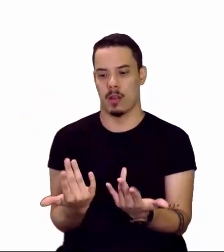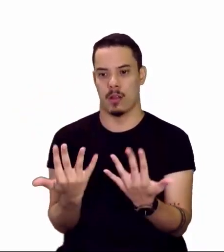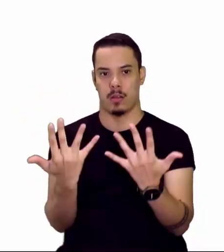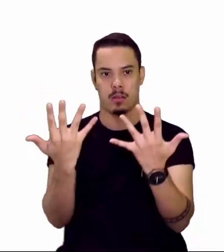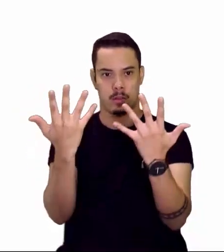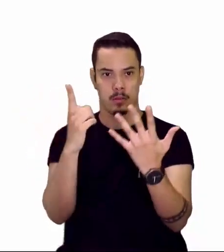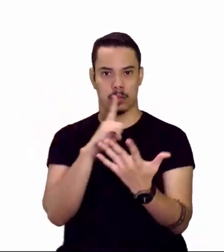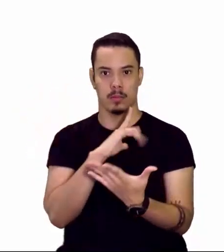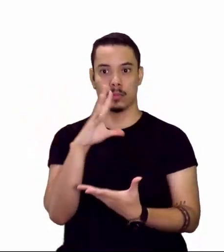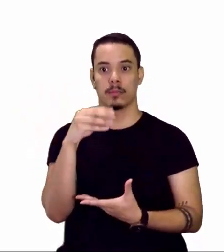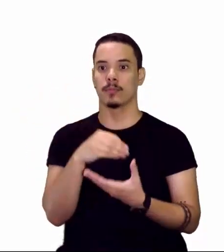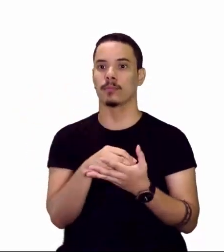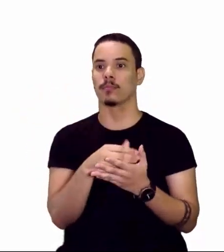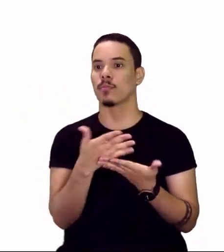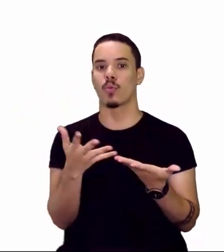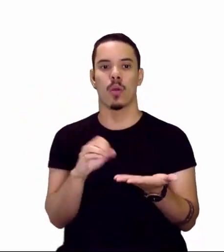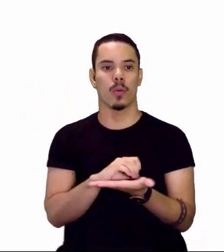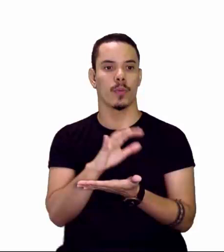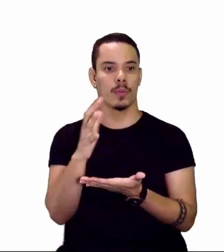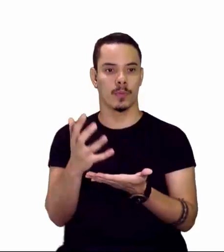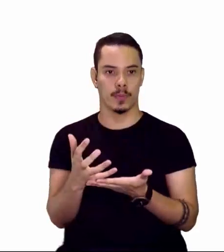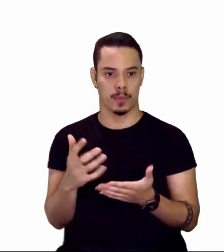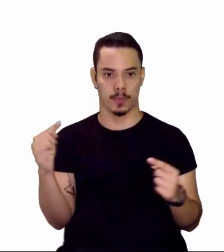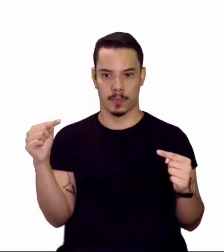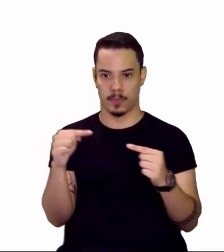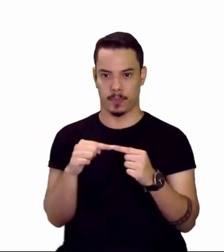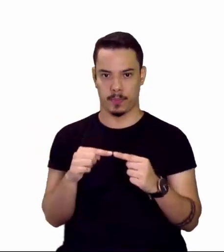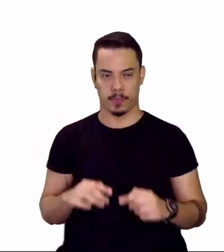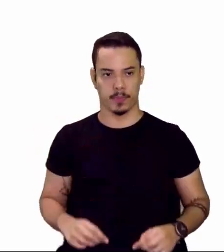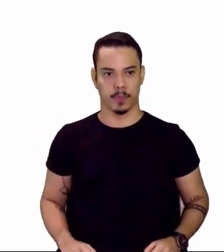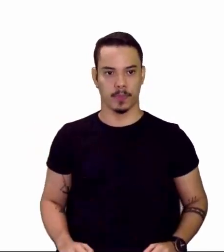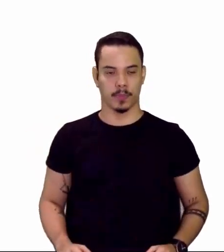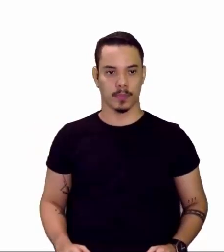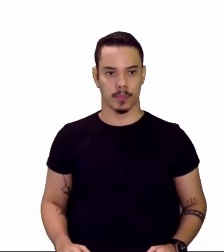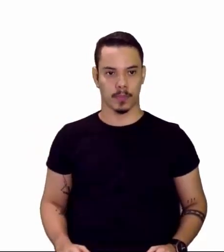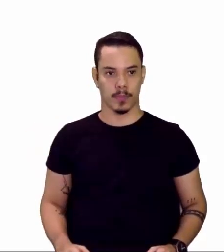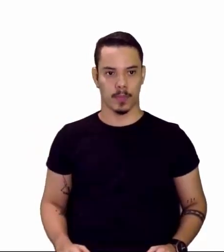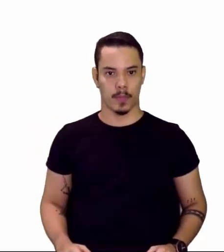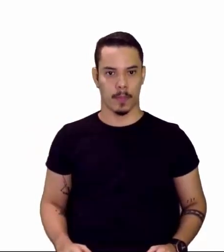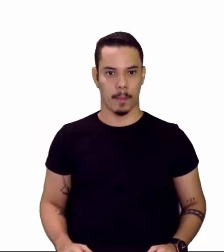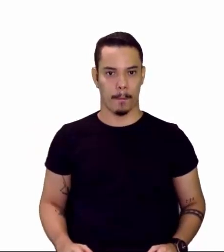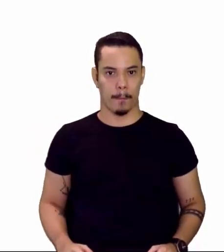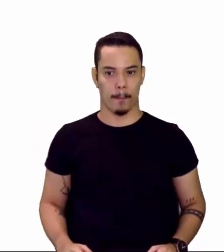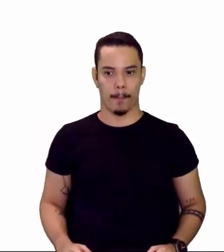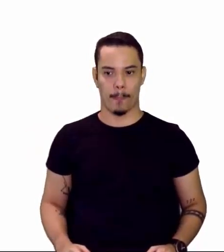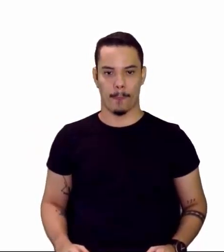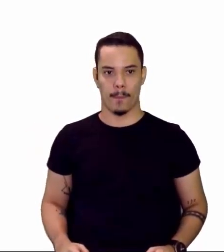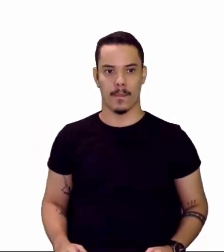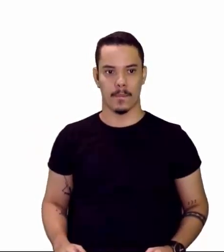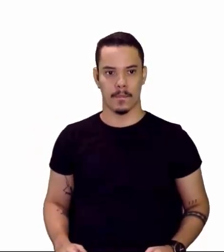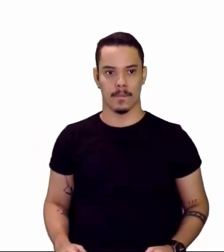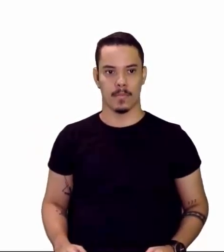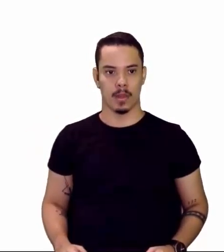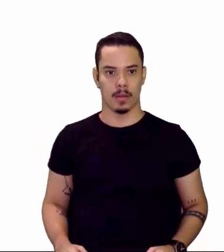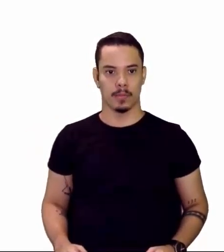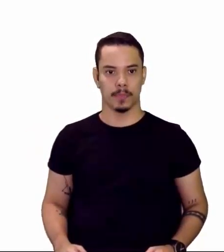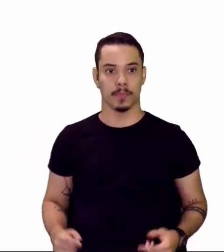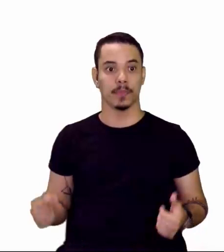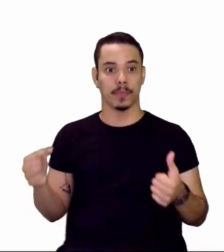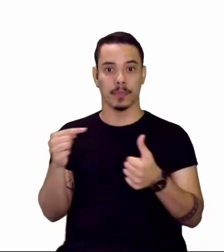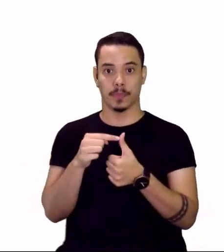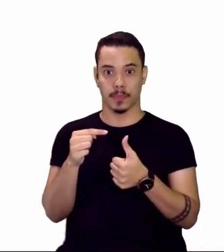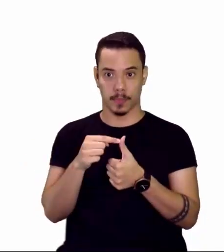respectivamente, a seguinte geometria molecular. Letra A, vamos ver. SO2